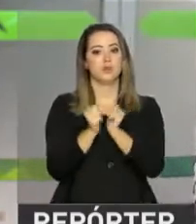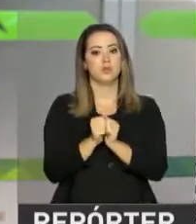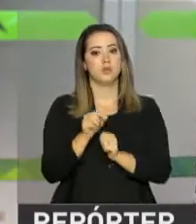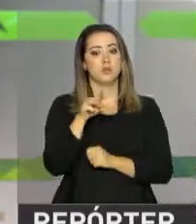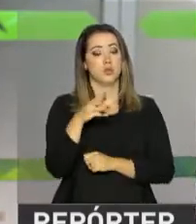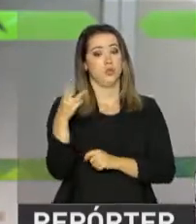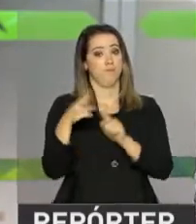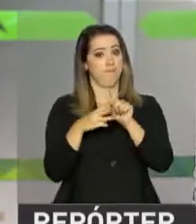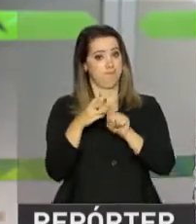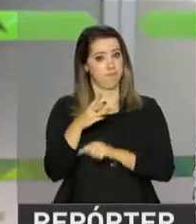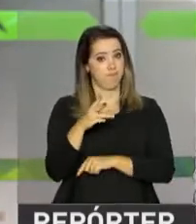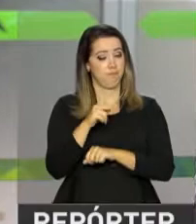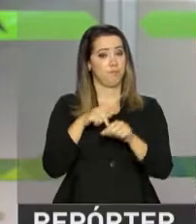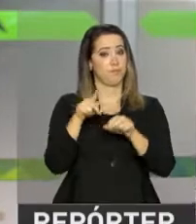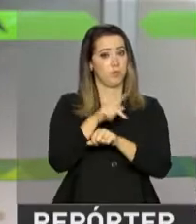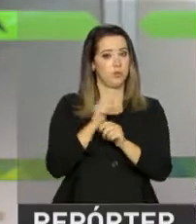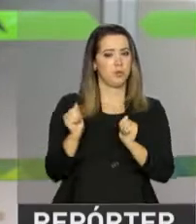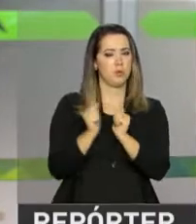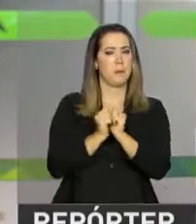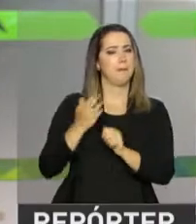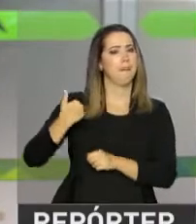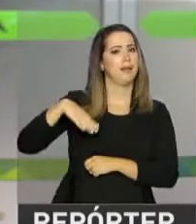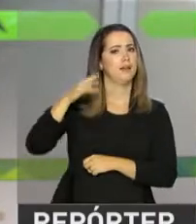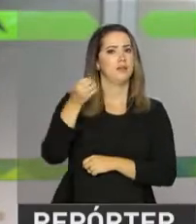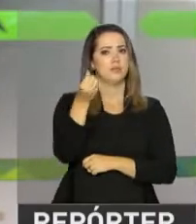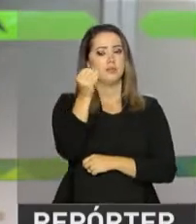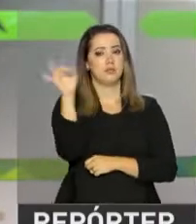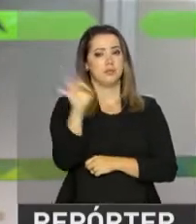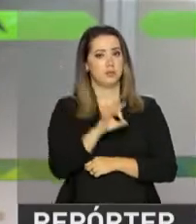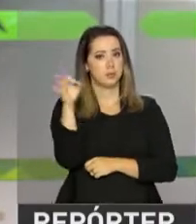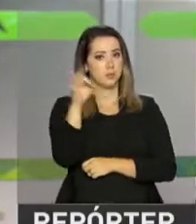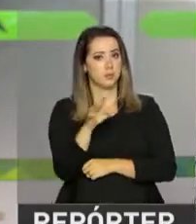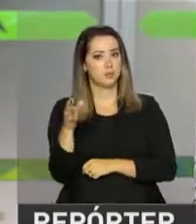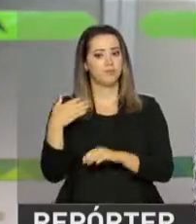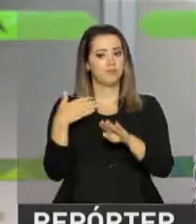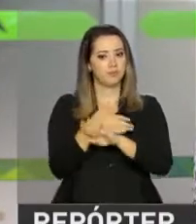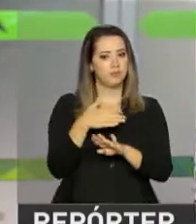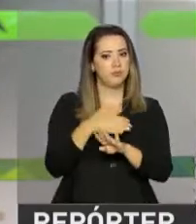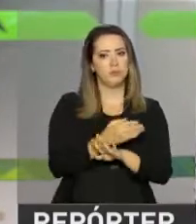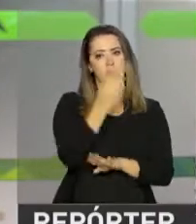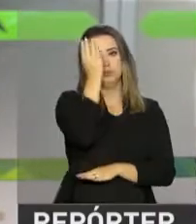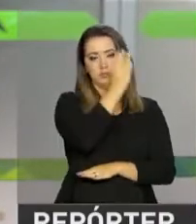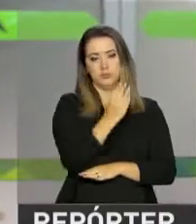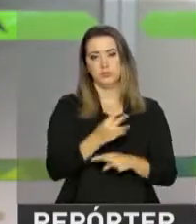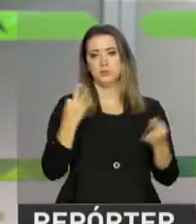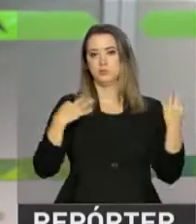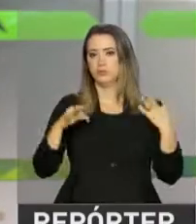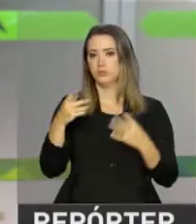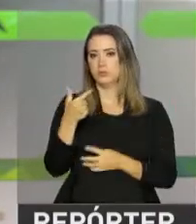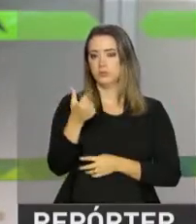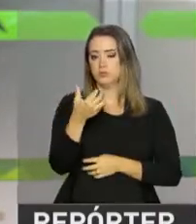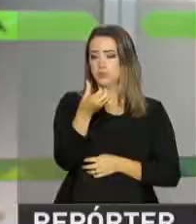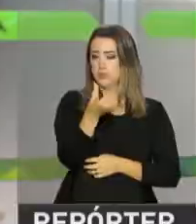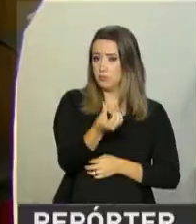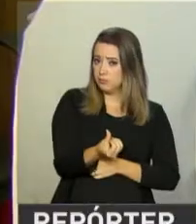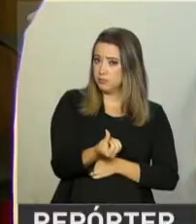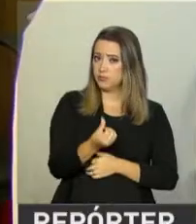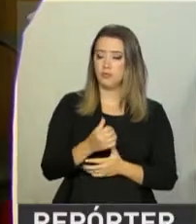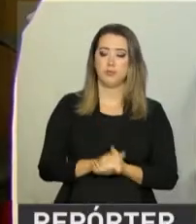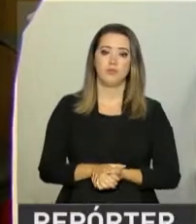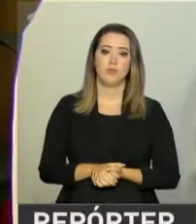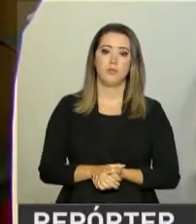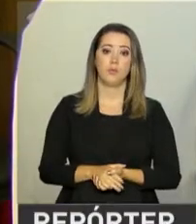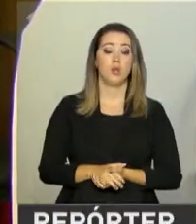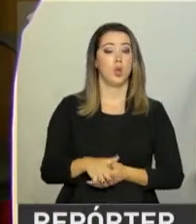esses países foram responsáveis por mais de 60% da demanda de vistos de turismo para o brasil em 2016 por